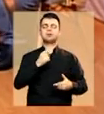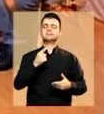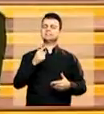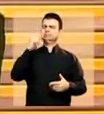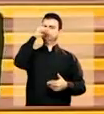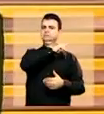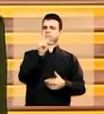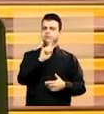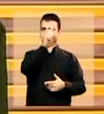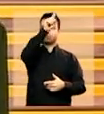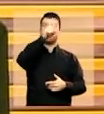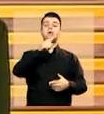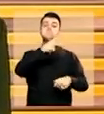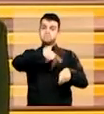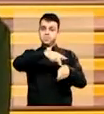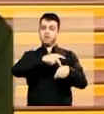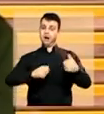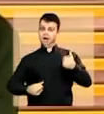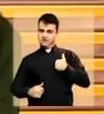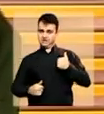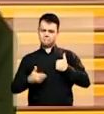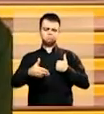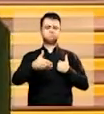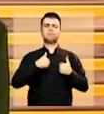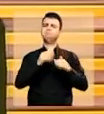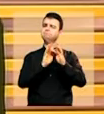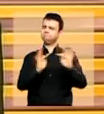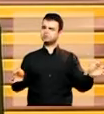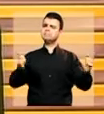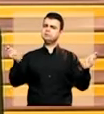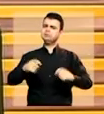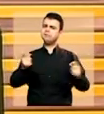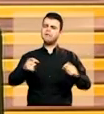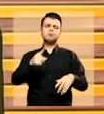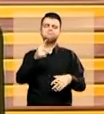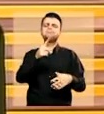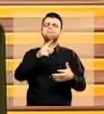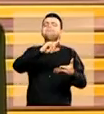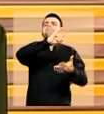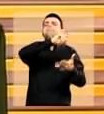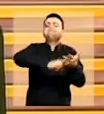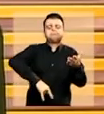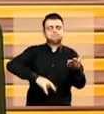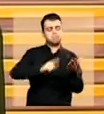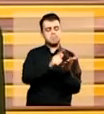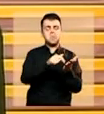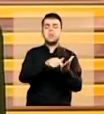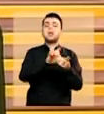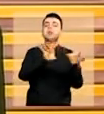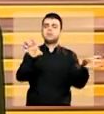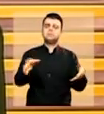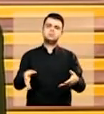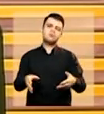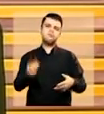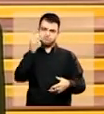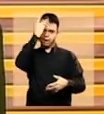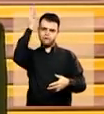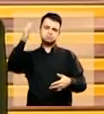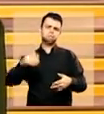Agora o Canadá, não sei se vocês viram, está mais simples ainda, né? É só uma autorização, então fica mais fácil. É